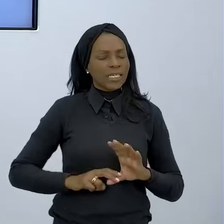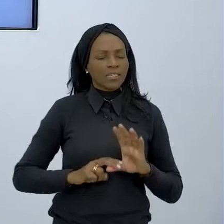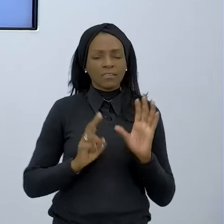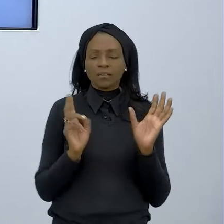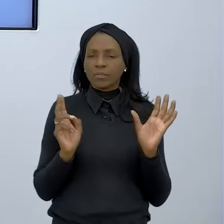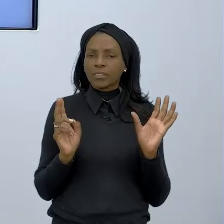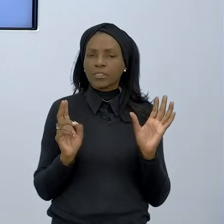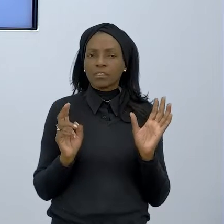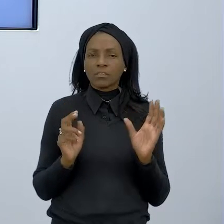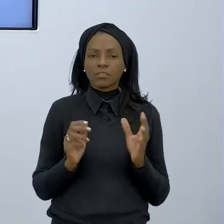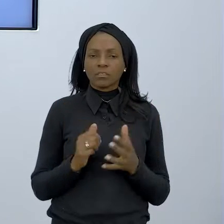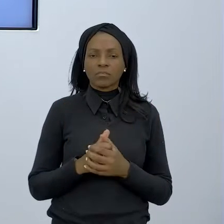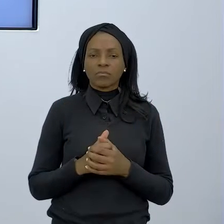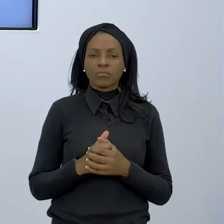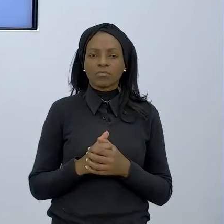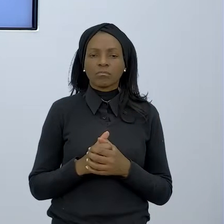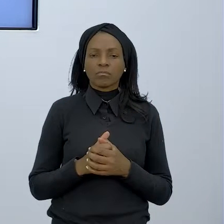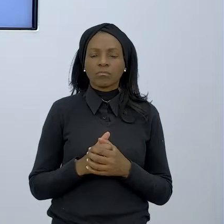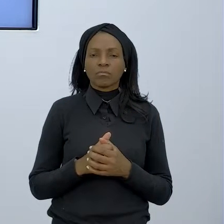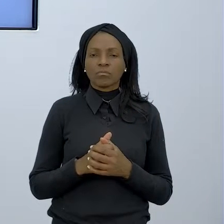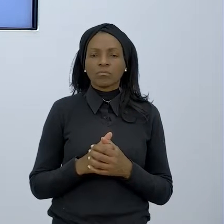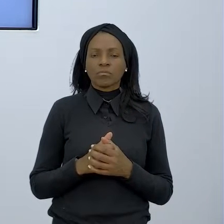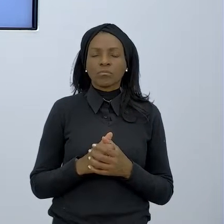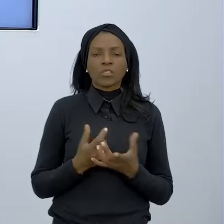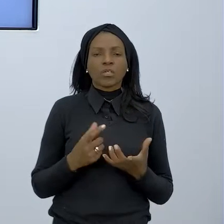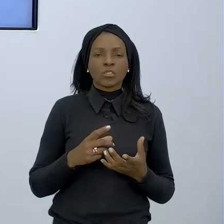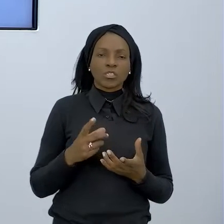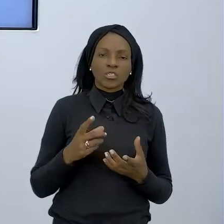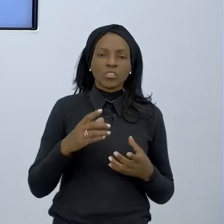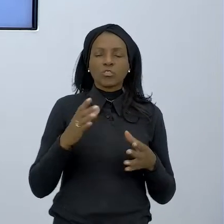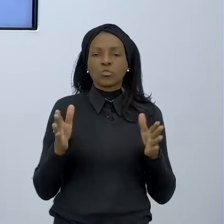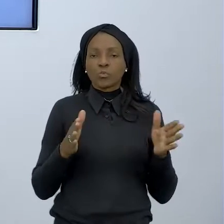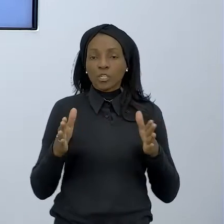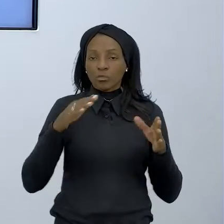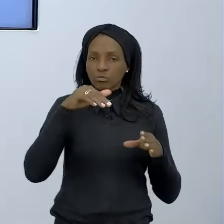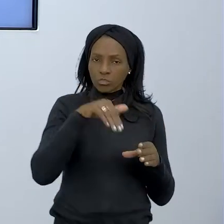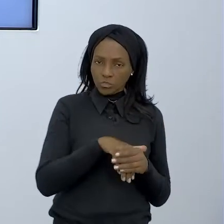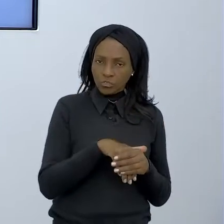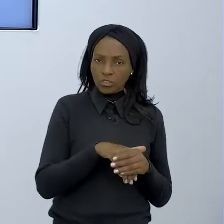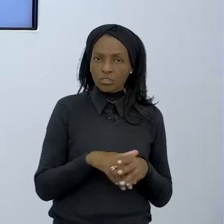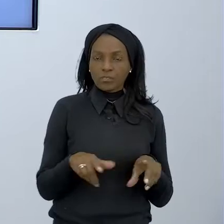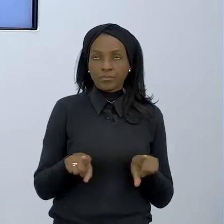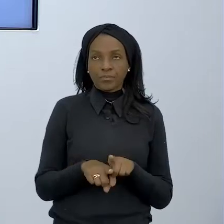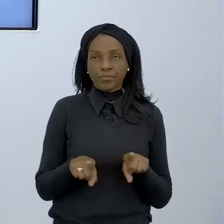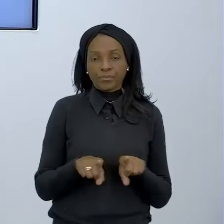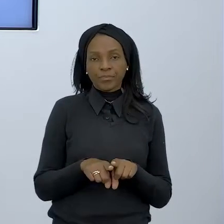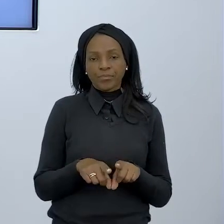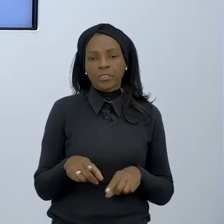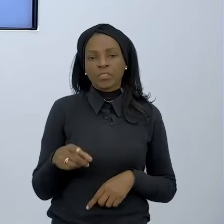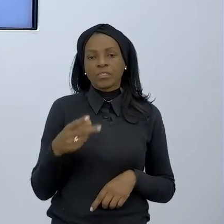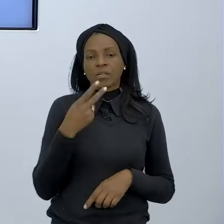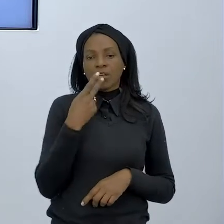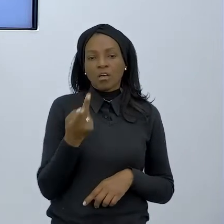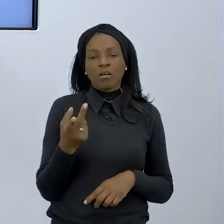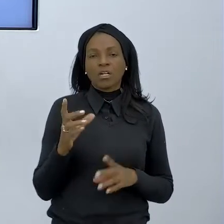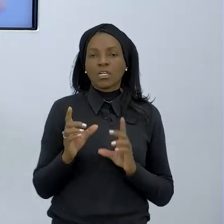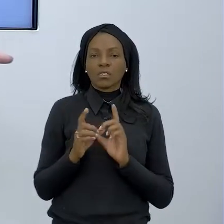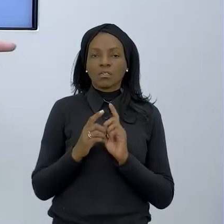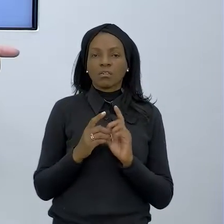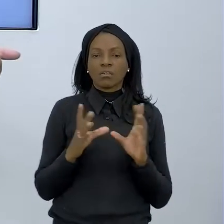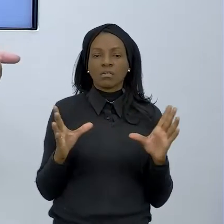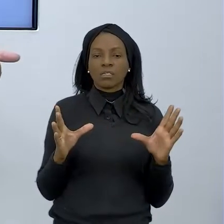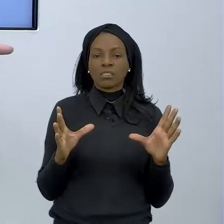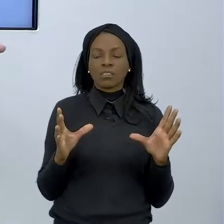independentemente do calendário eleitoral. E também a gente está falando democracia num